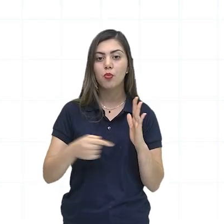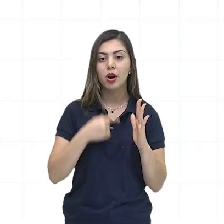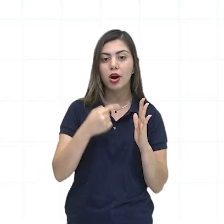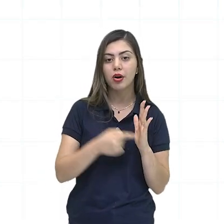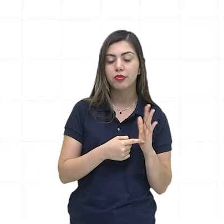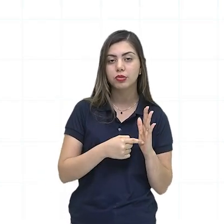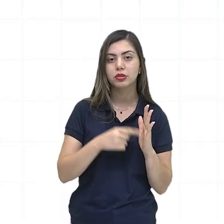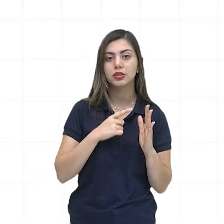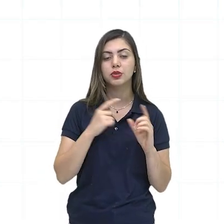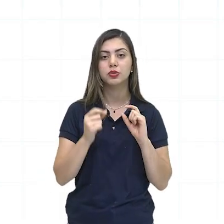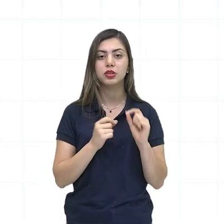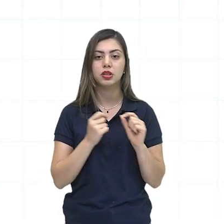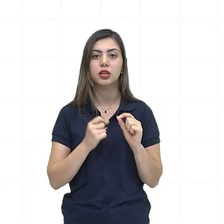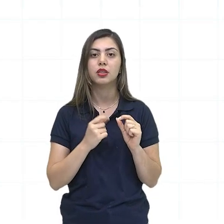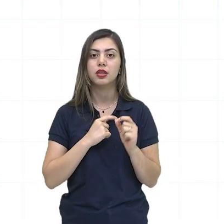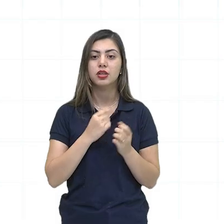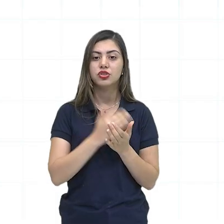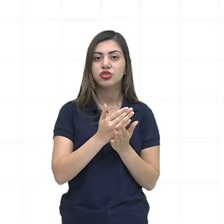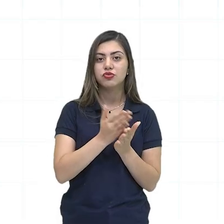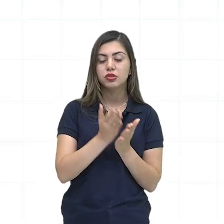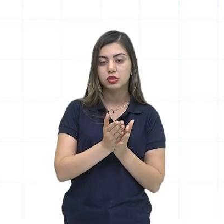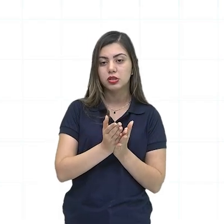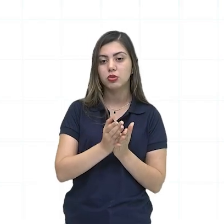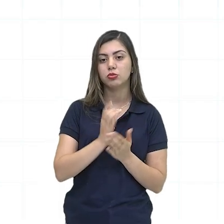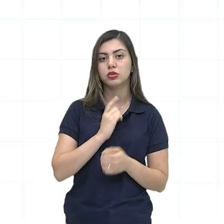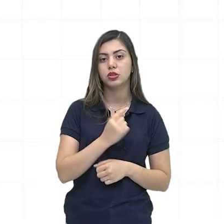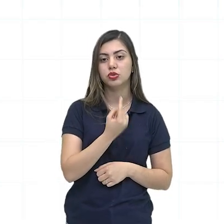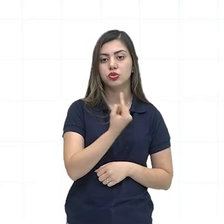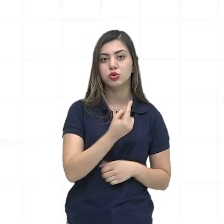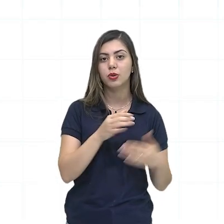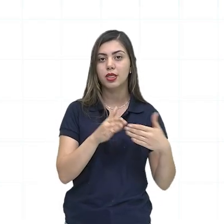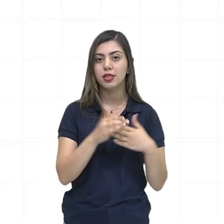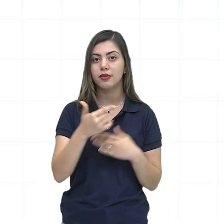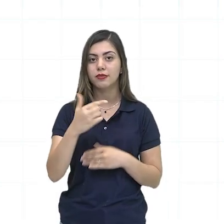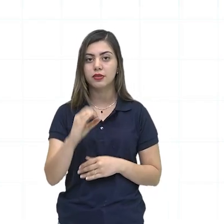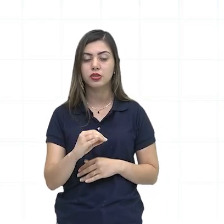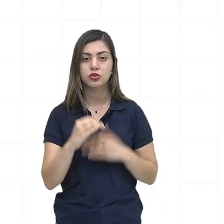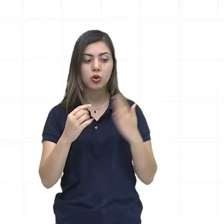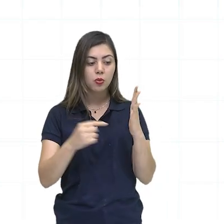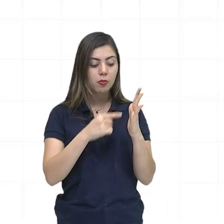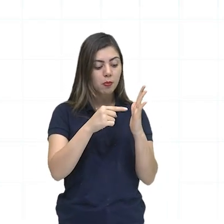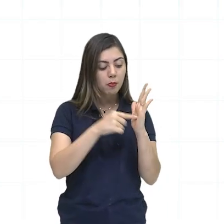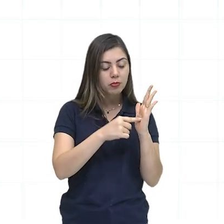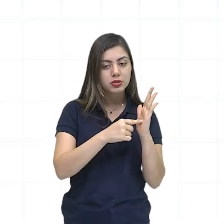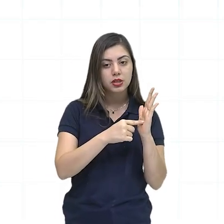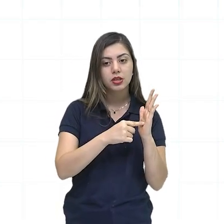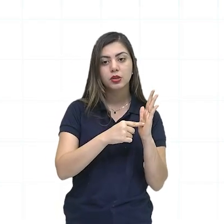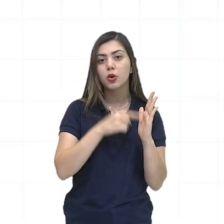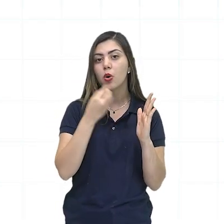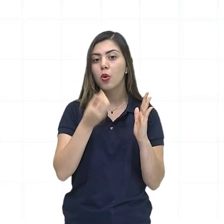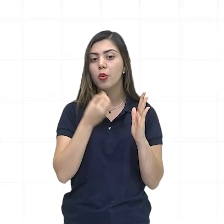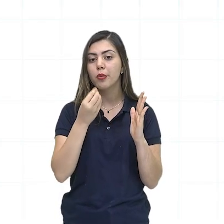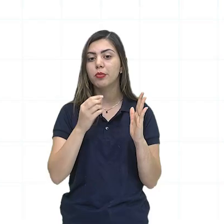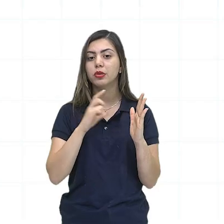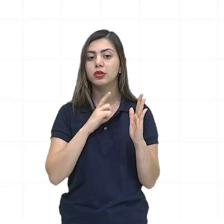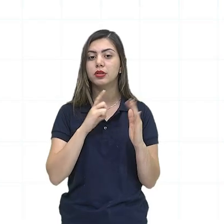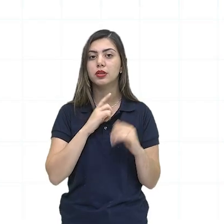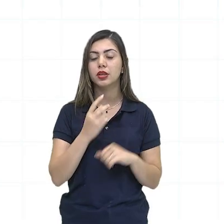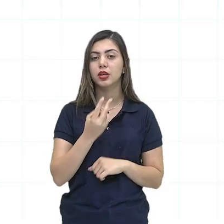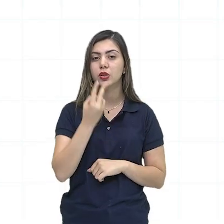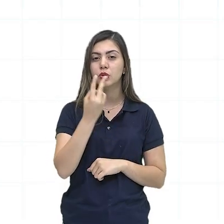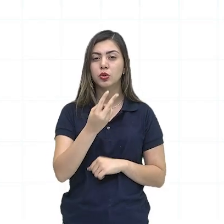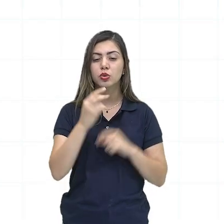em setores numerados de 1 a 20. O centro do alvo é composto por 2